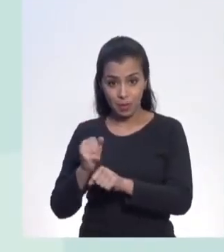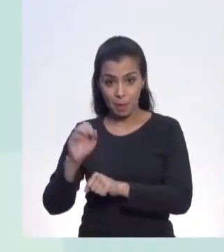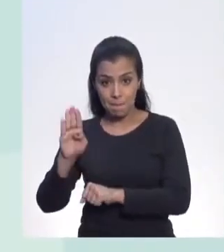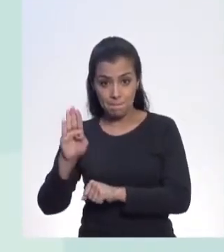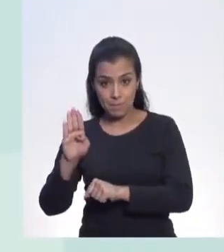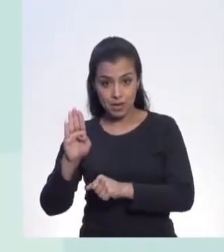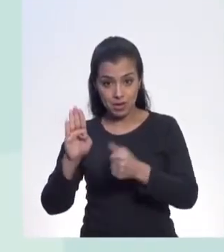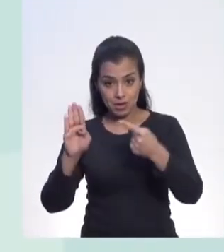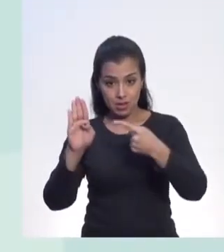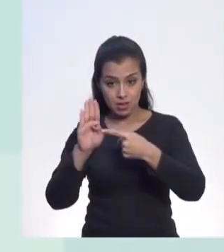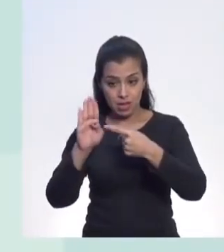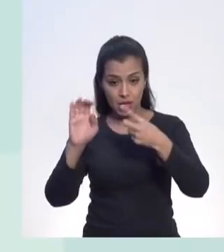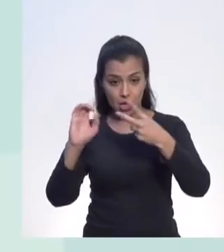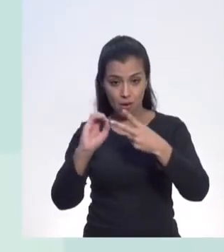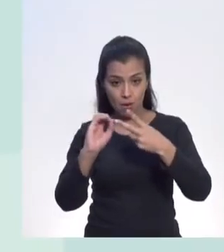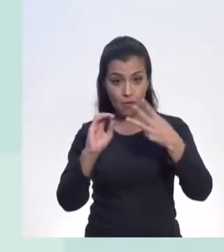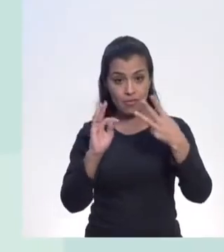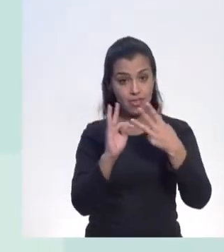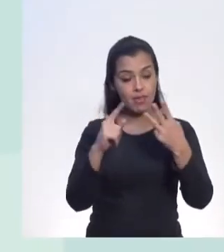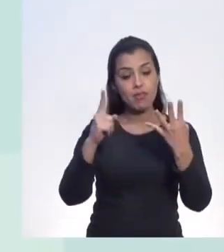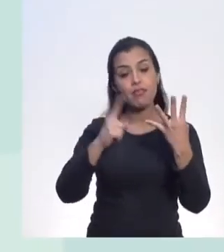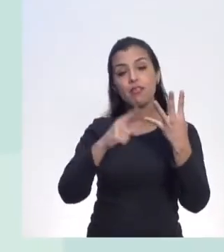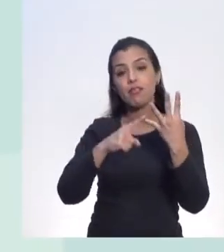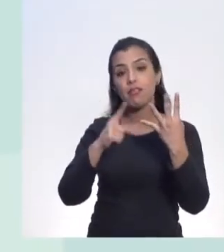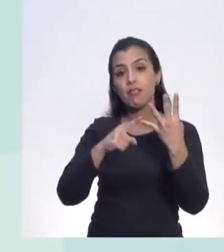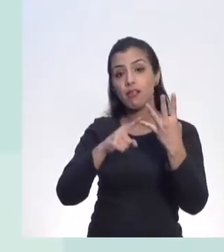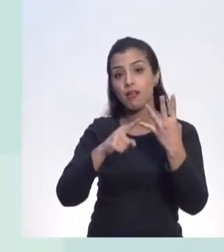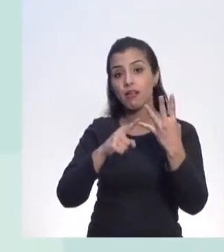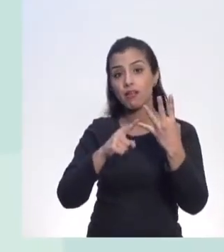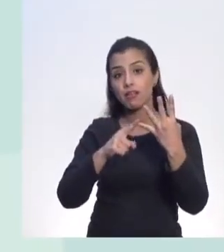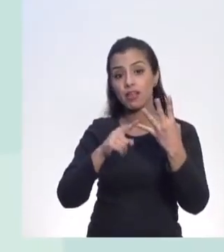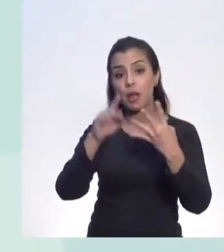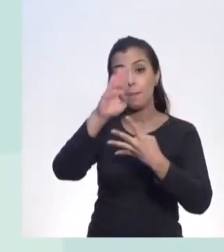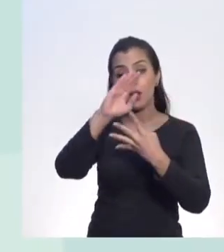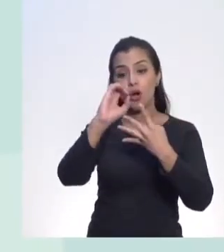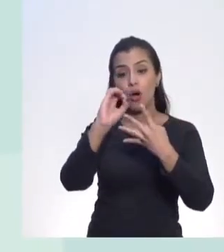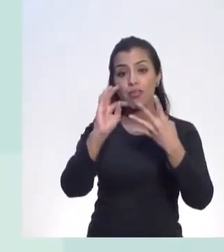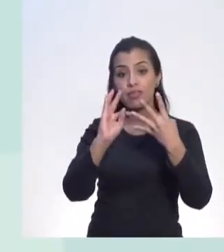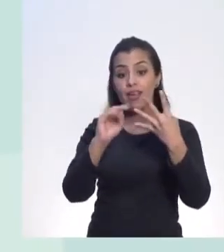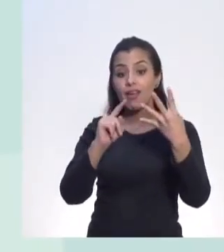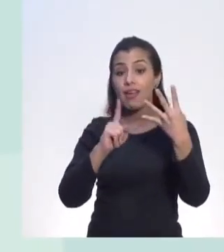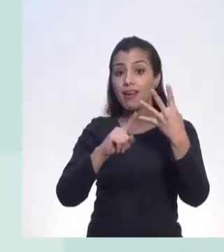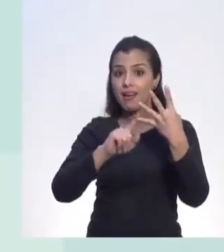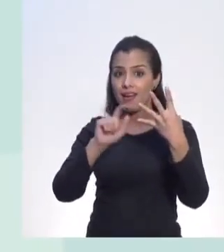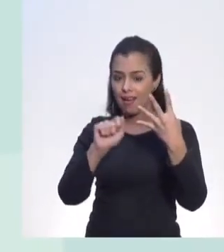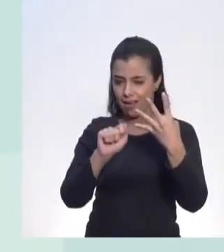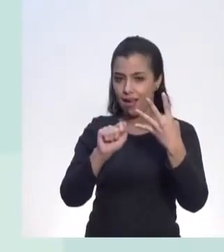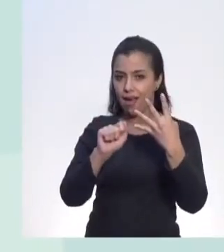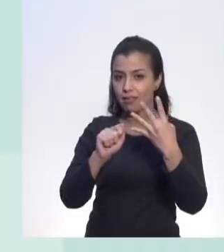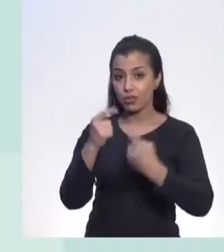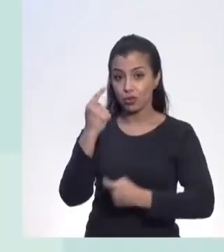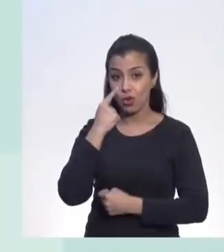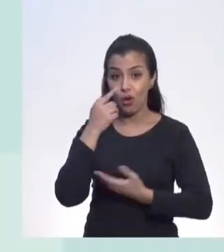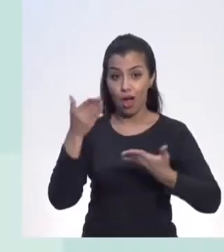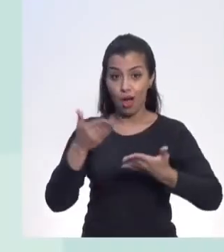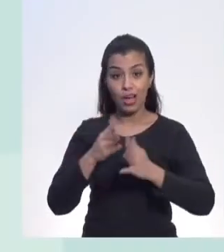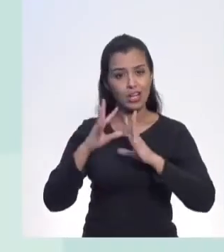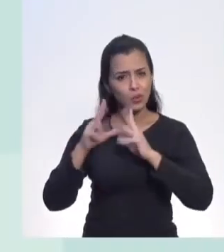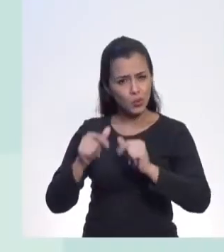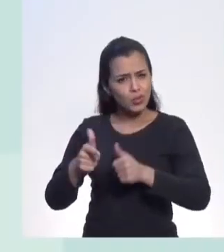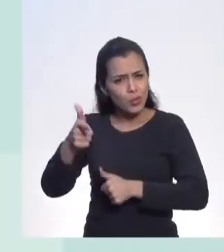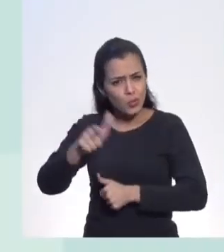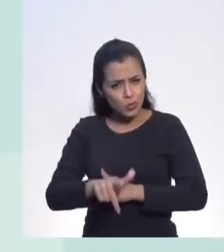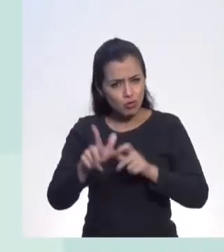as palavras com a letrinha A. Então, vamos lá, mão na massa. A, B, O, T.